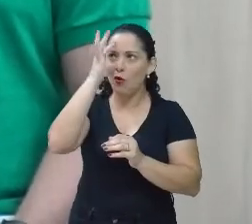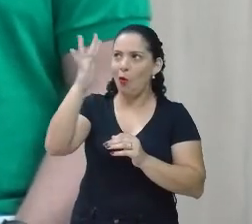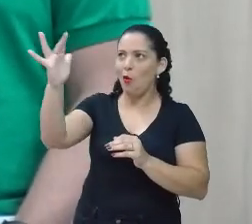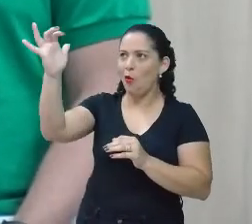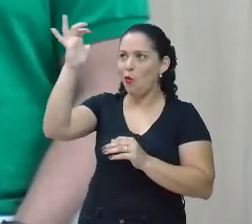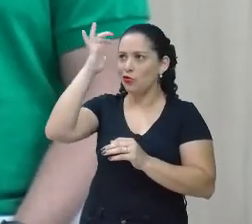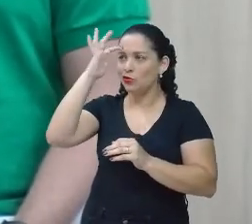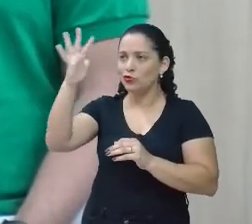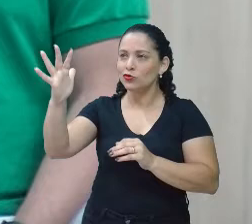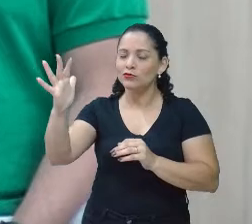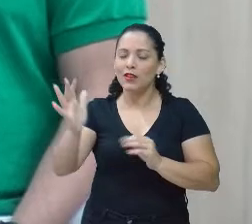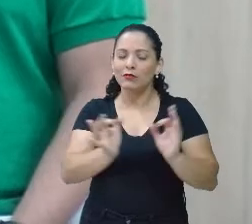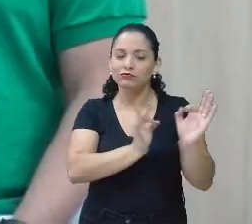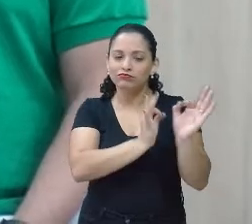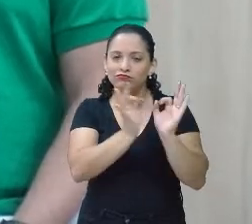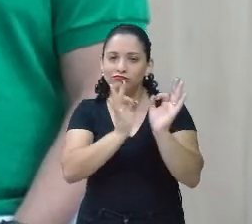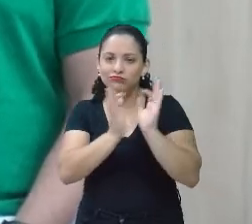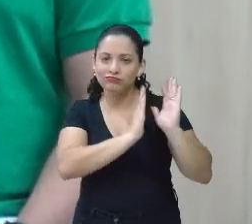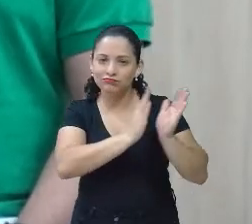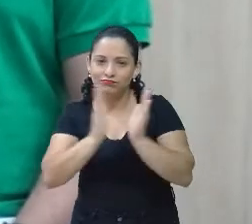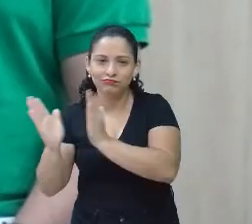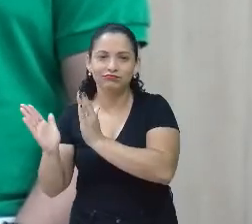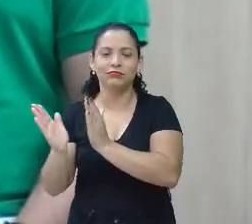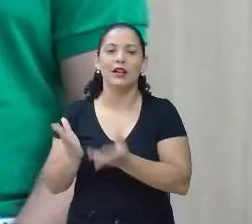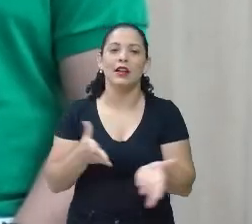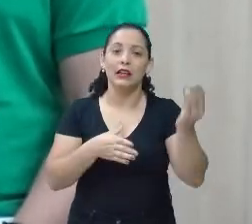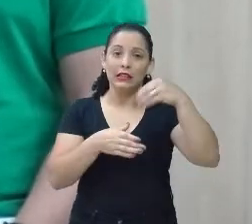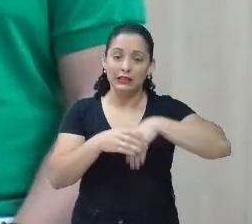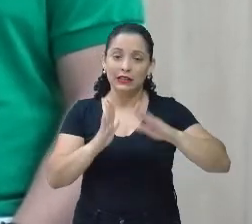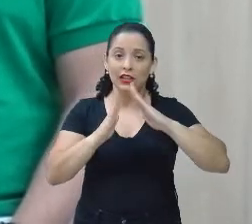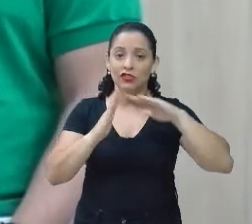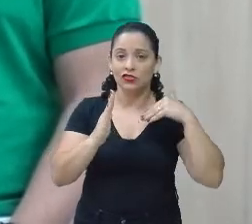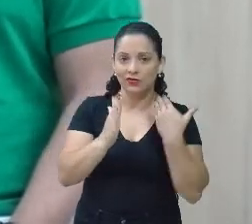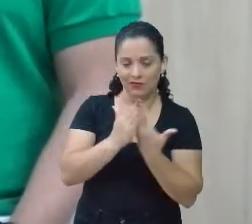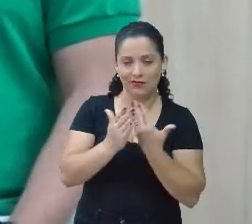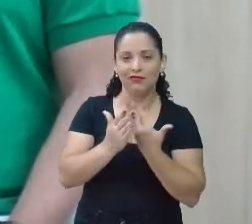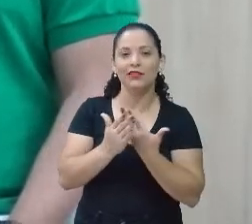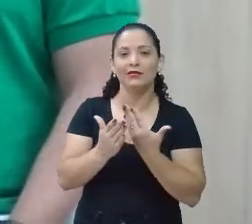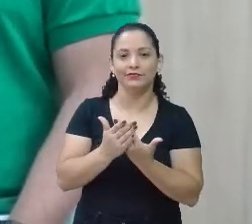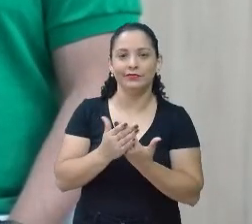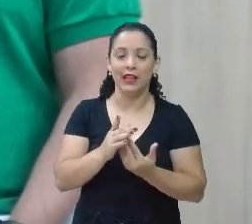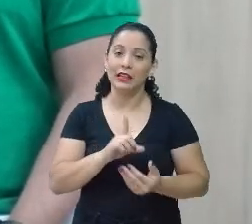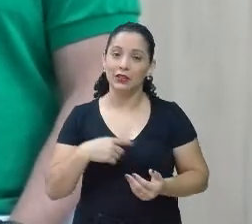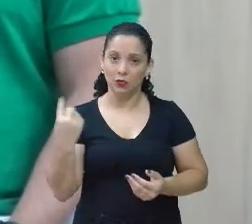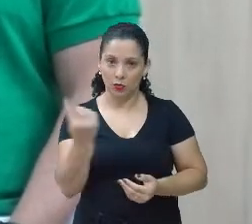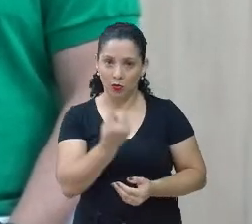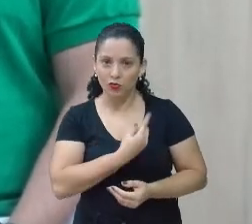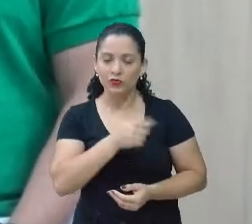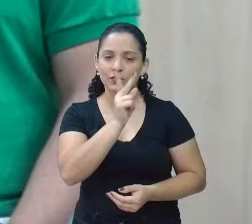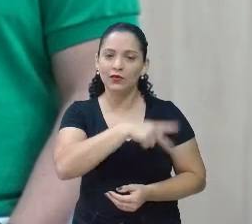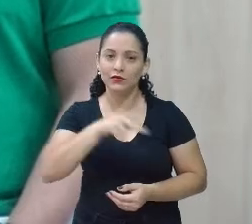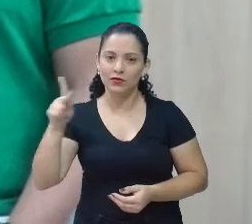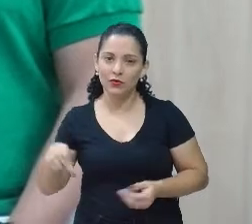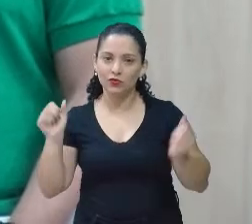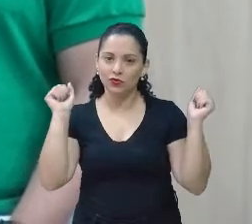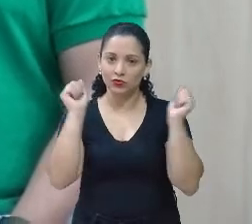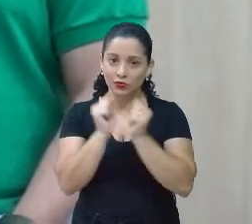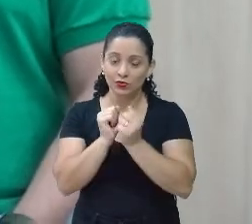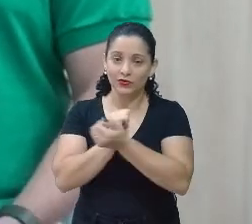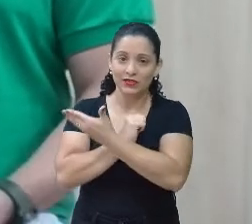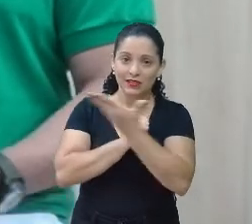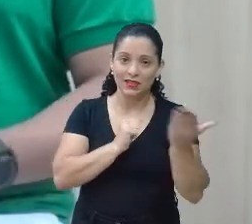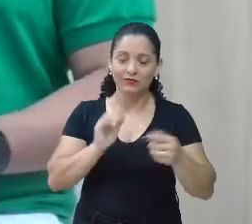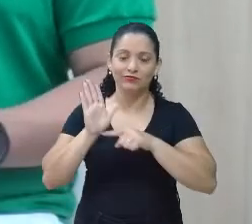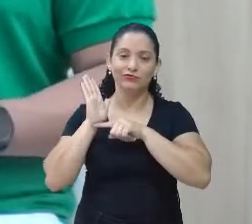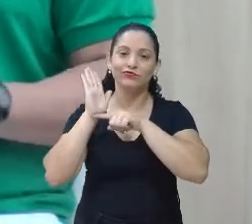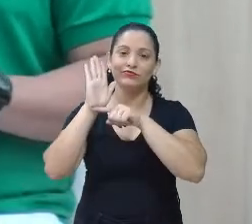escola digital, a escola híbrida, no Educa Recife, no chão da sua escola, estamos aqui para construir o sonho com você. Então, de